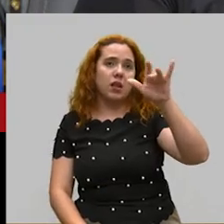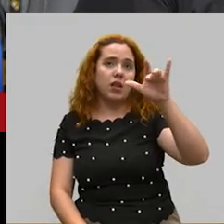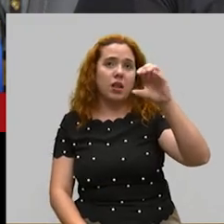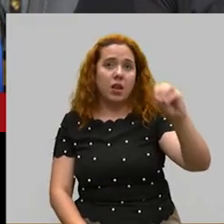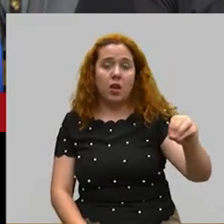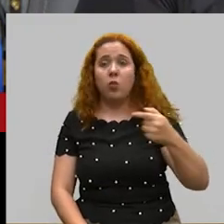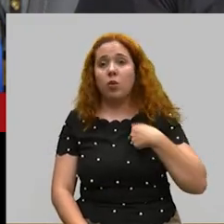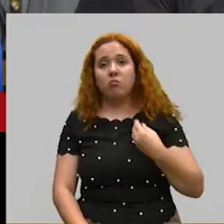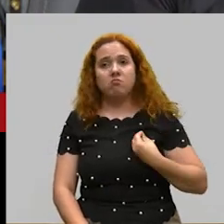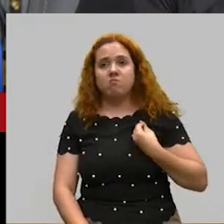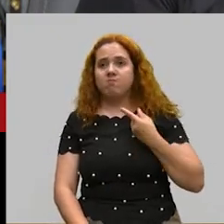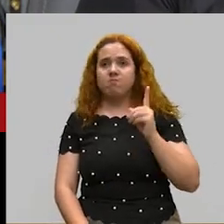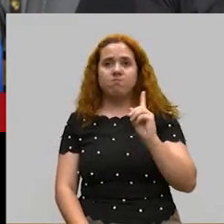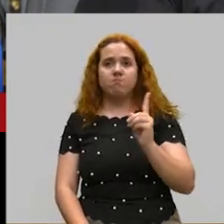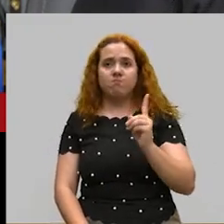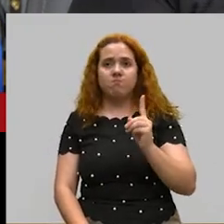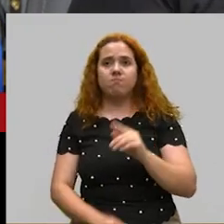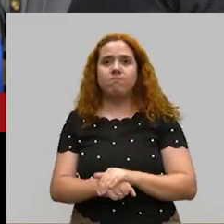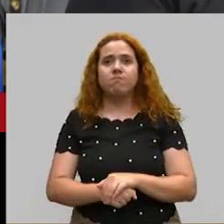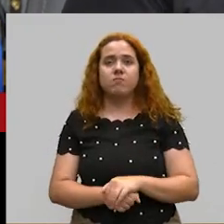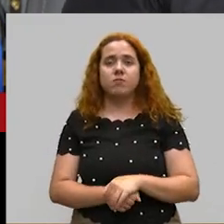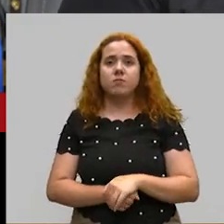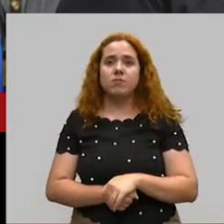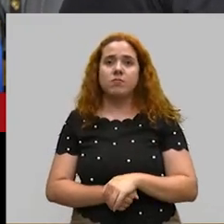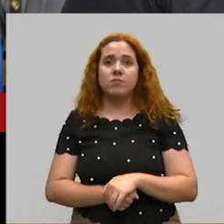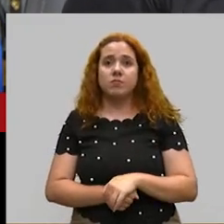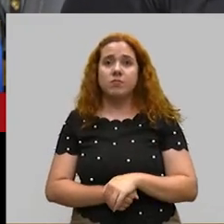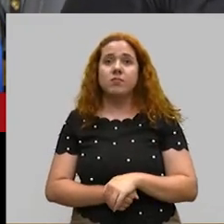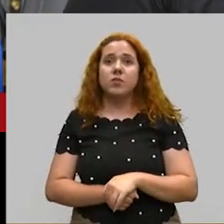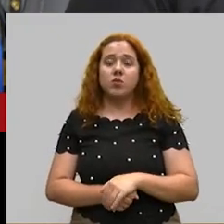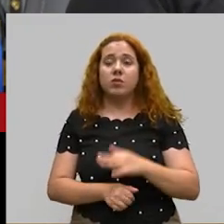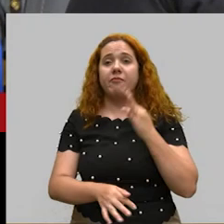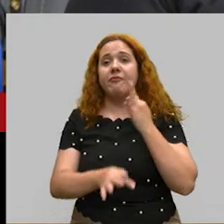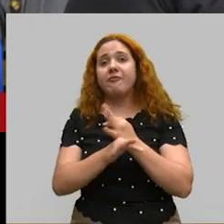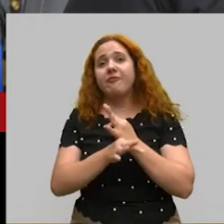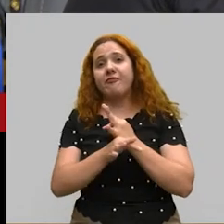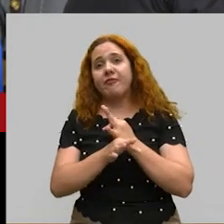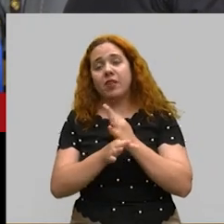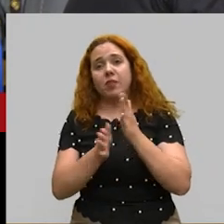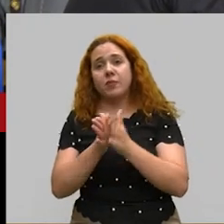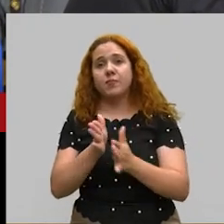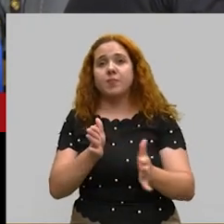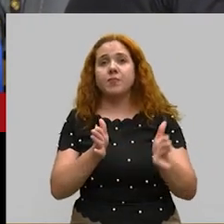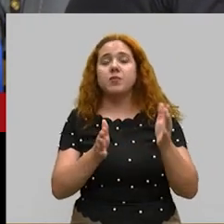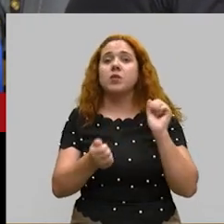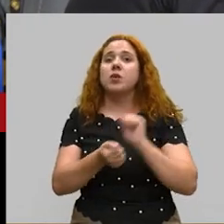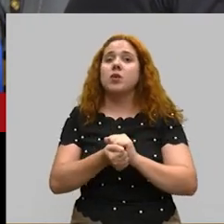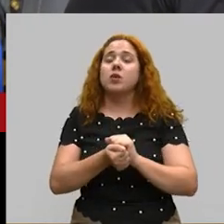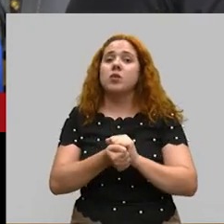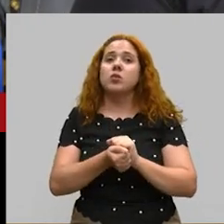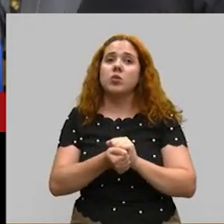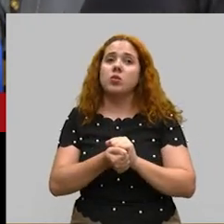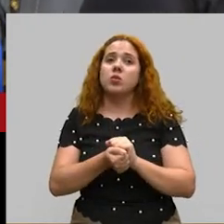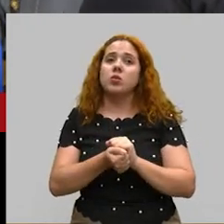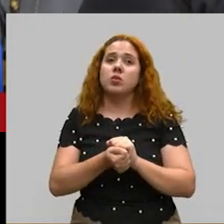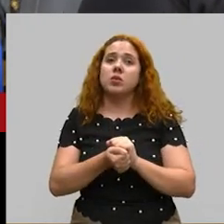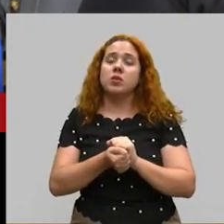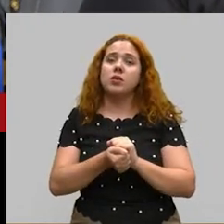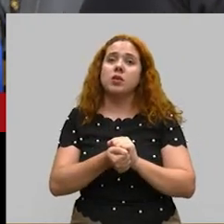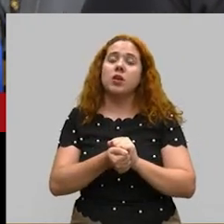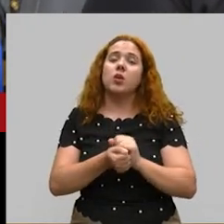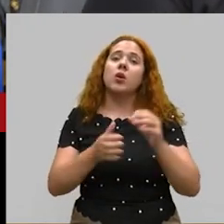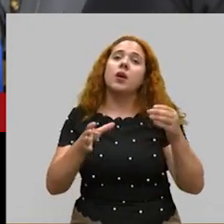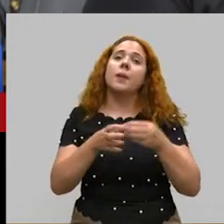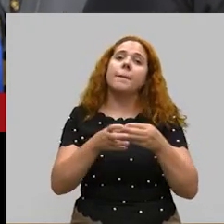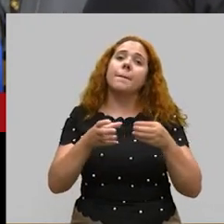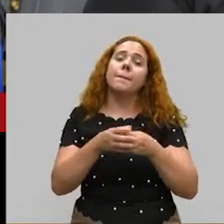agenda eh Estava eh de férias nesse período foi acompanhado junto com o pessoal da minha equipe